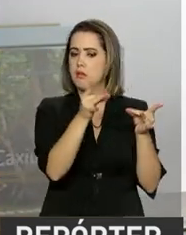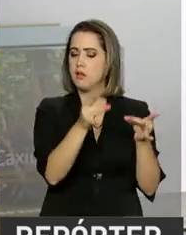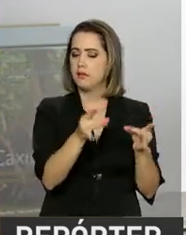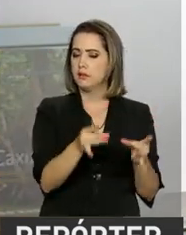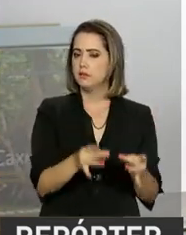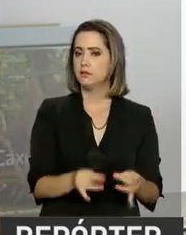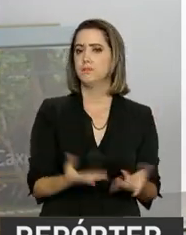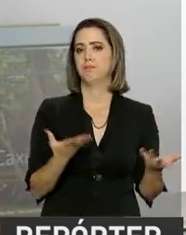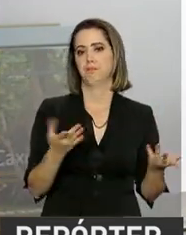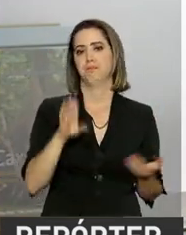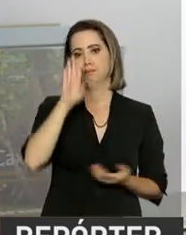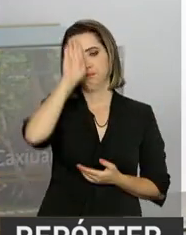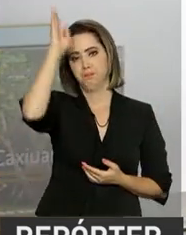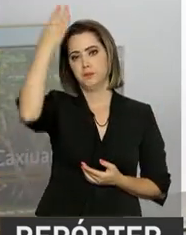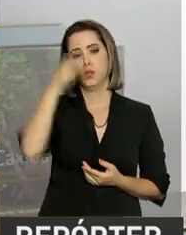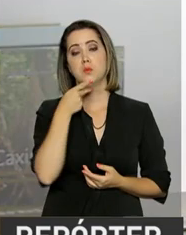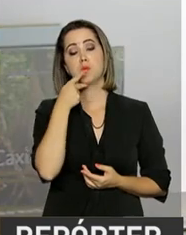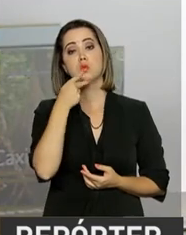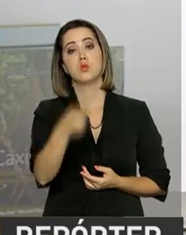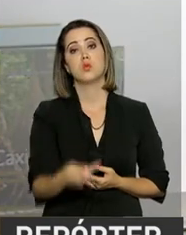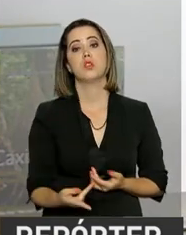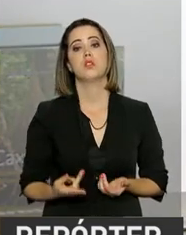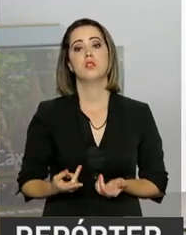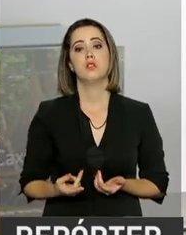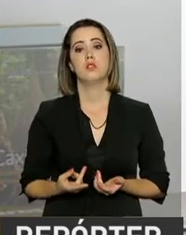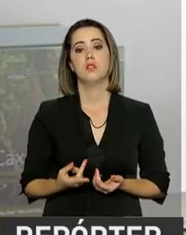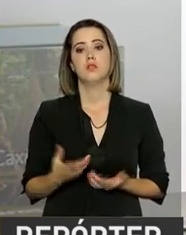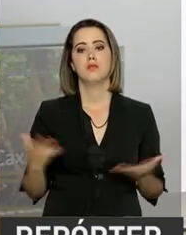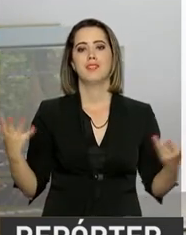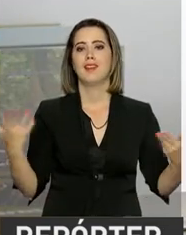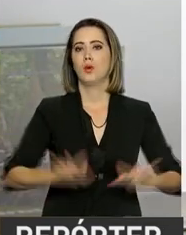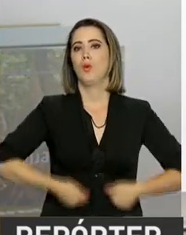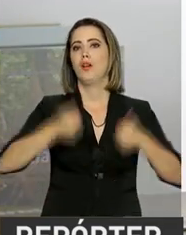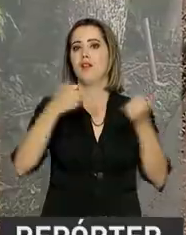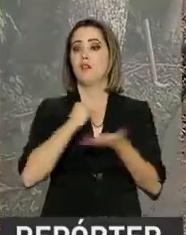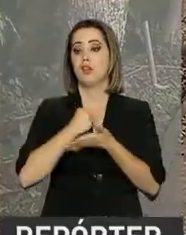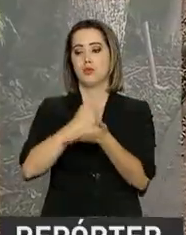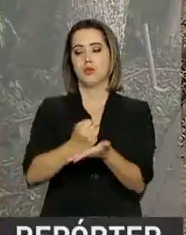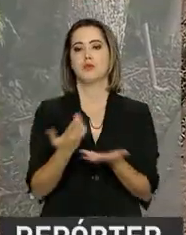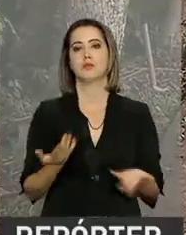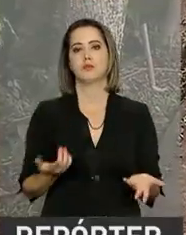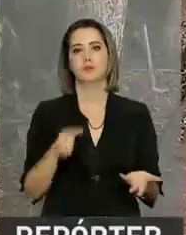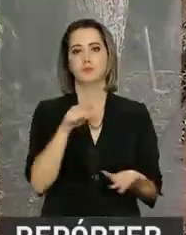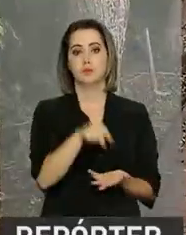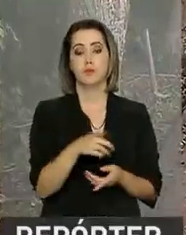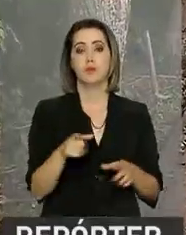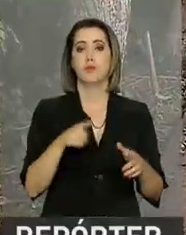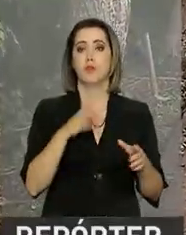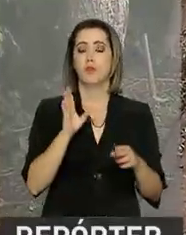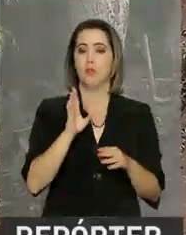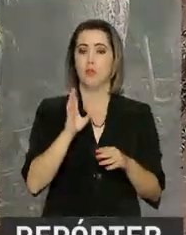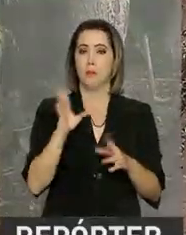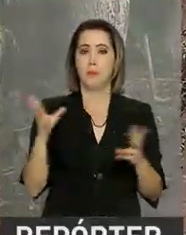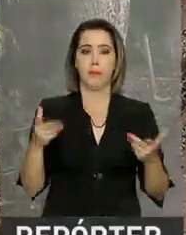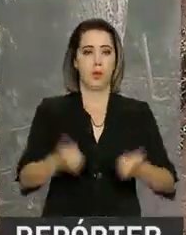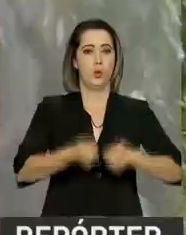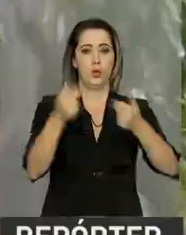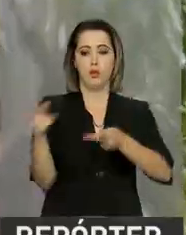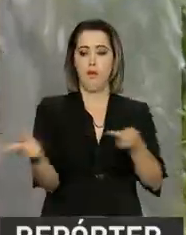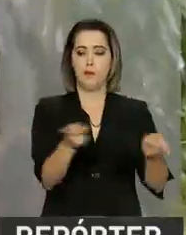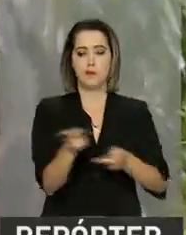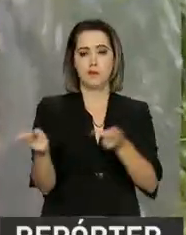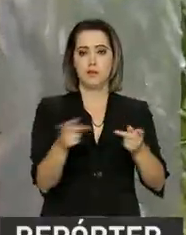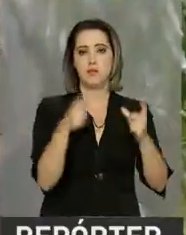definido, principalmente no que diz respeito à qualidade dos serviços oferecidos, qualificando a visitação